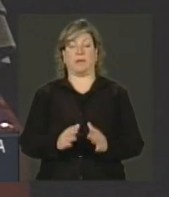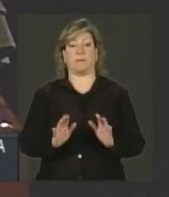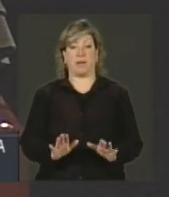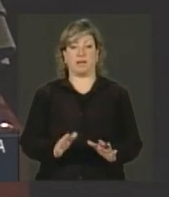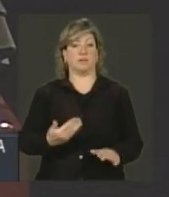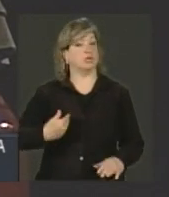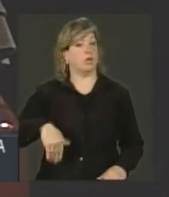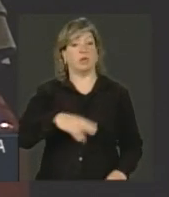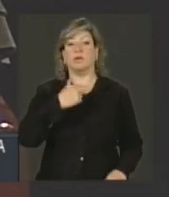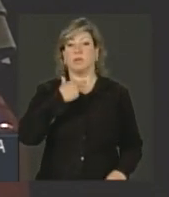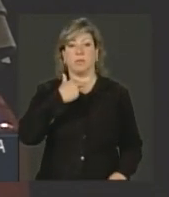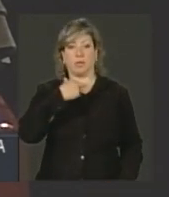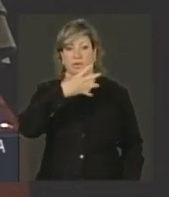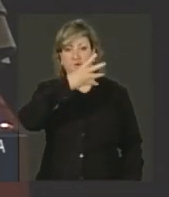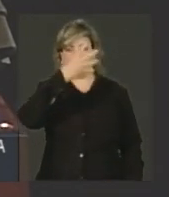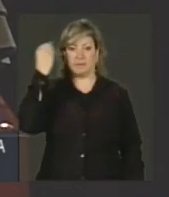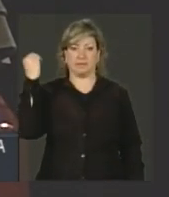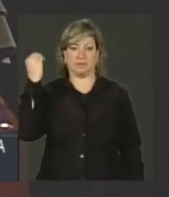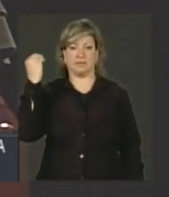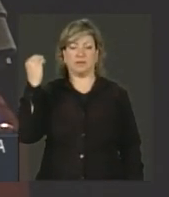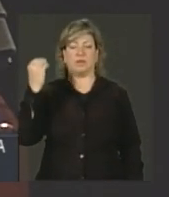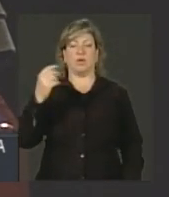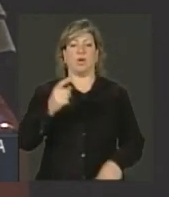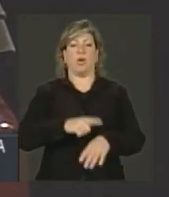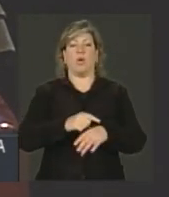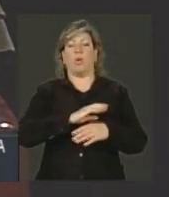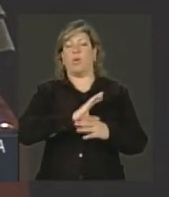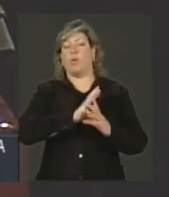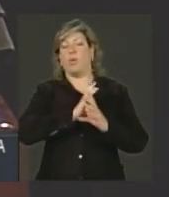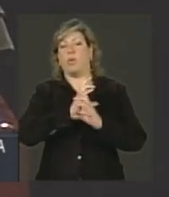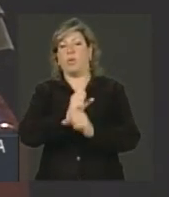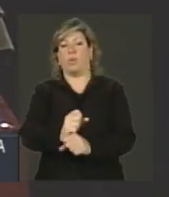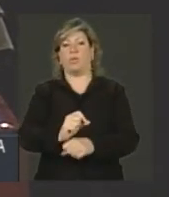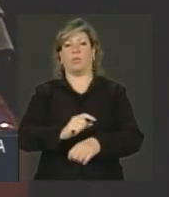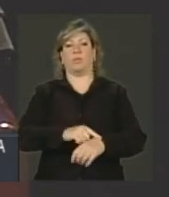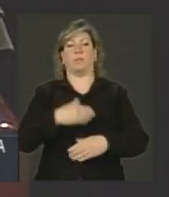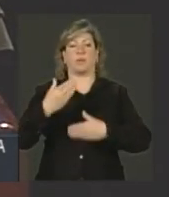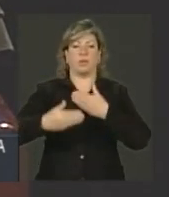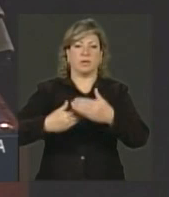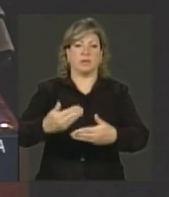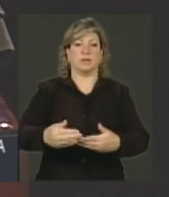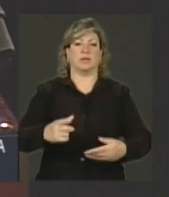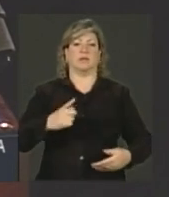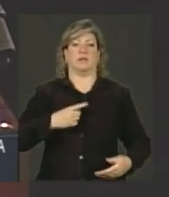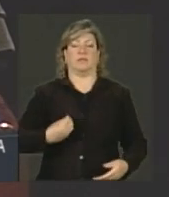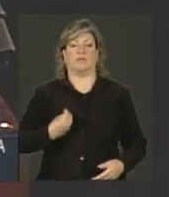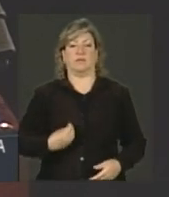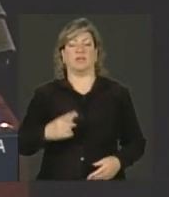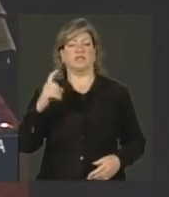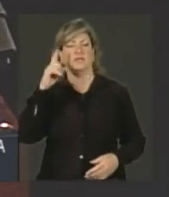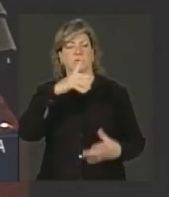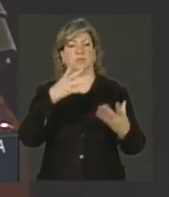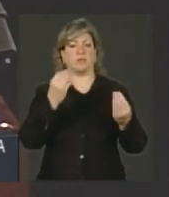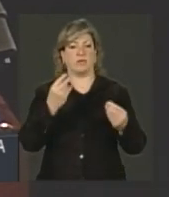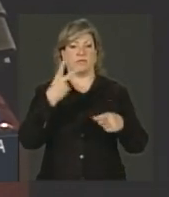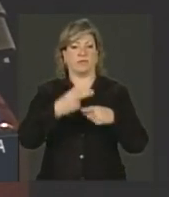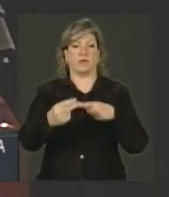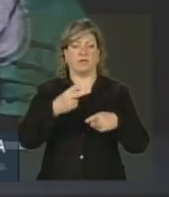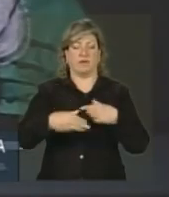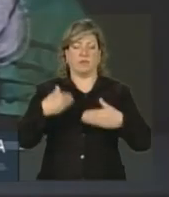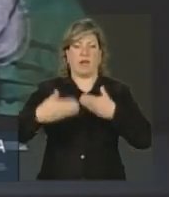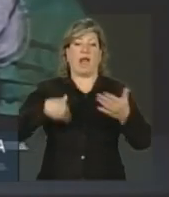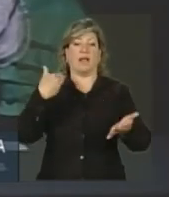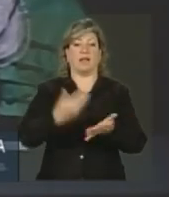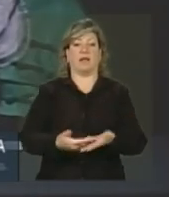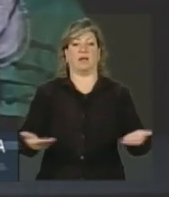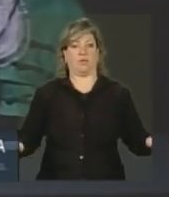podemos esquecer o longo caminho que foi percorrido e as grandes dificuldades que foram vencidas para se chegar a este